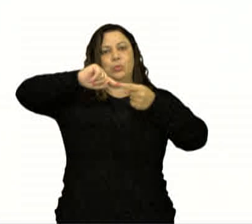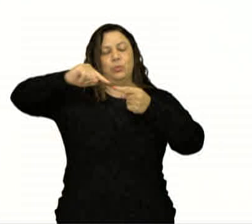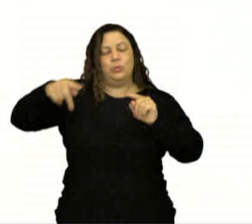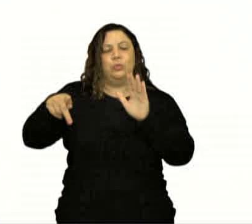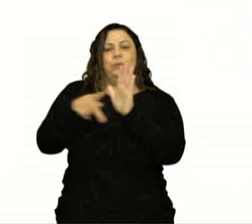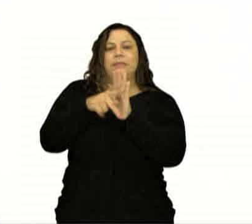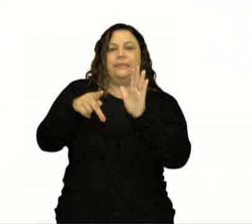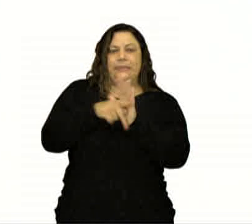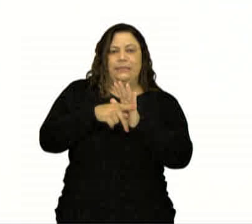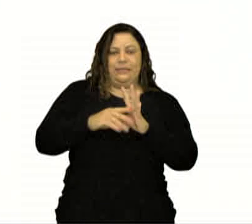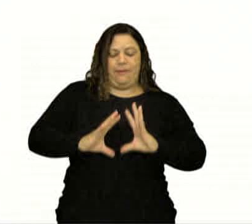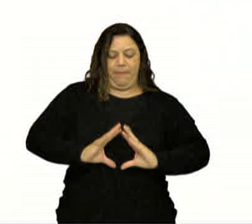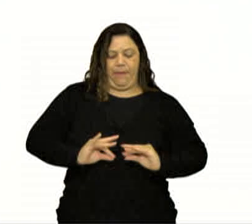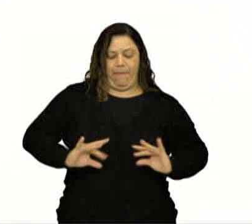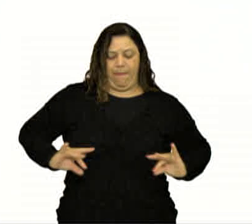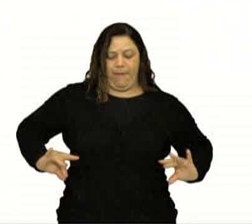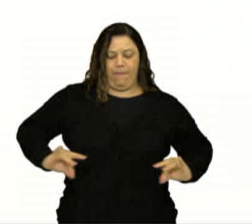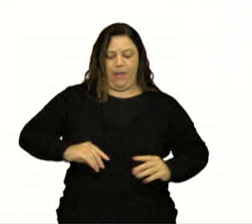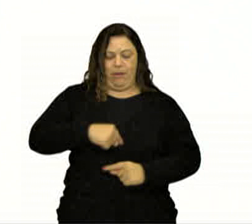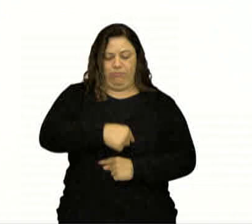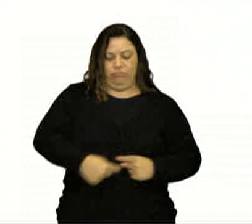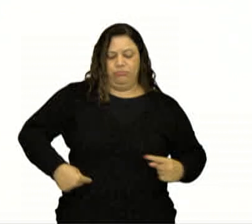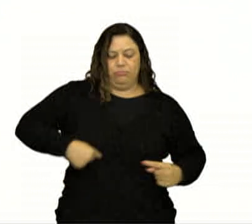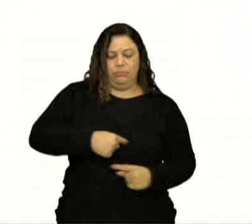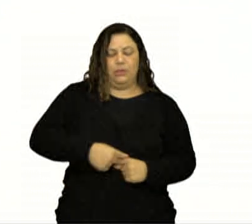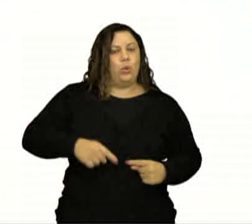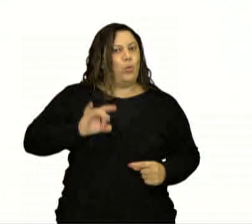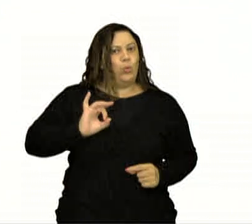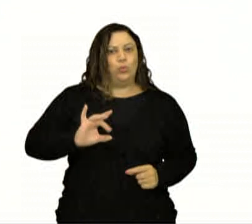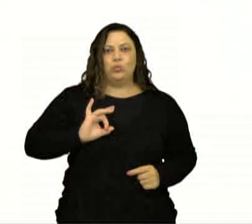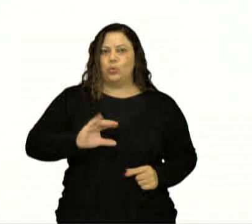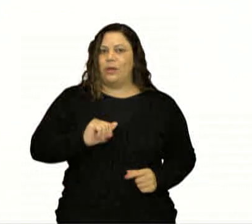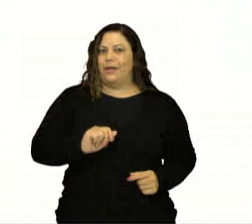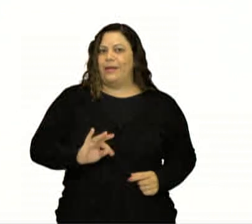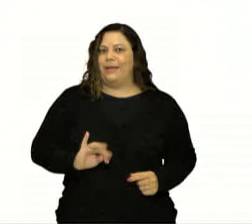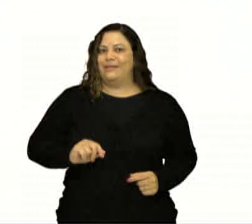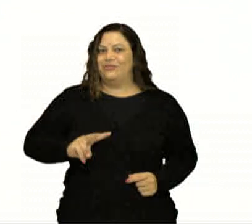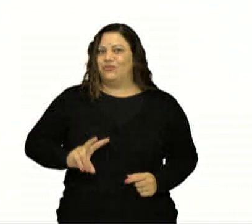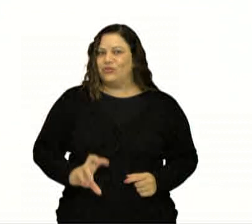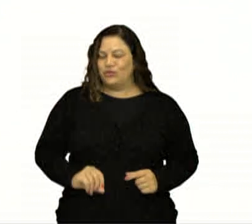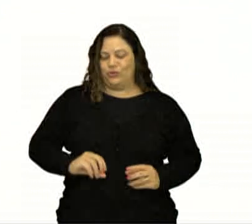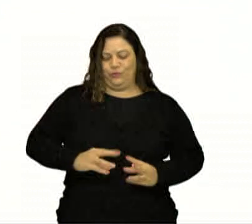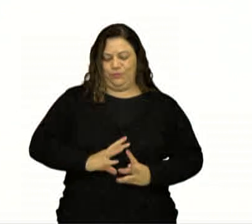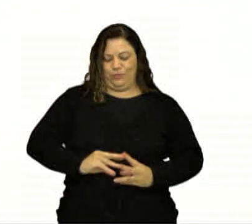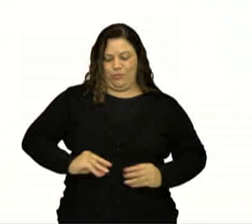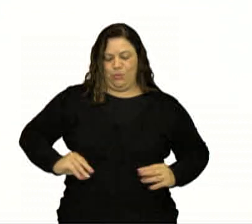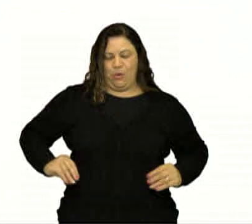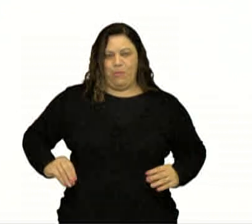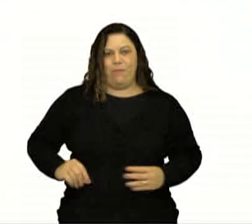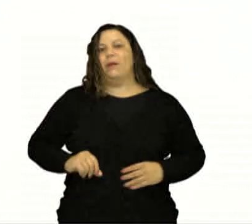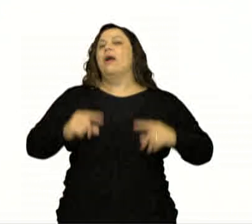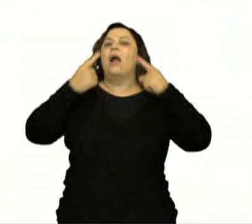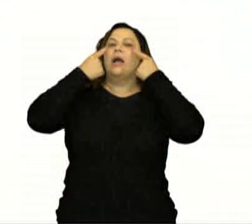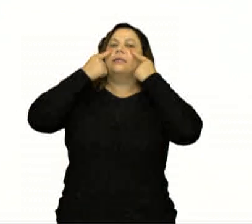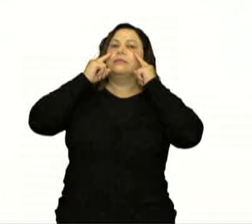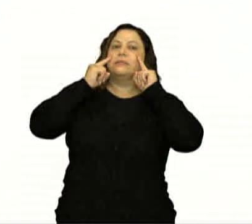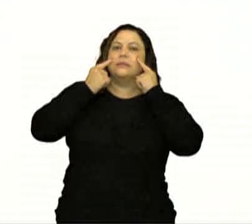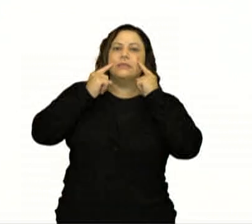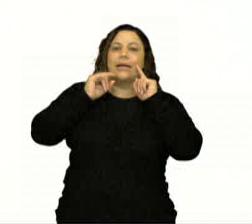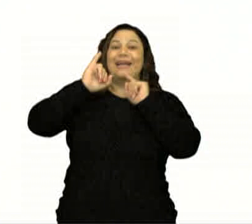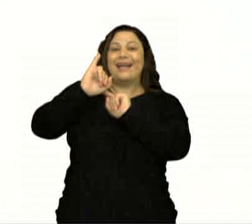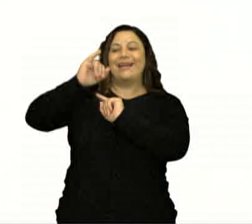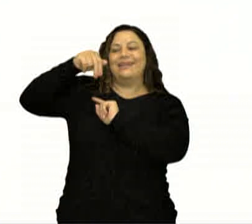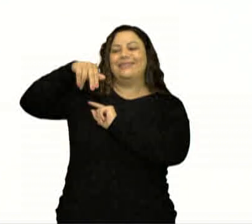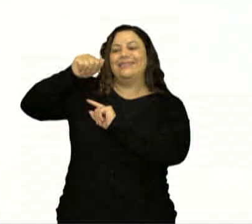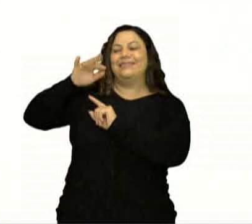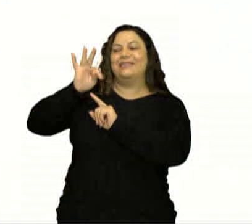de ácido clorídrico é ativado nas células do estômago humano, tá? E inativado nas glândulas lacrimais. Da mesma maneira que